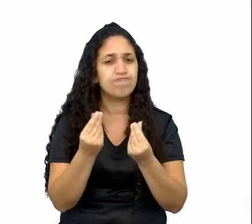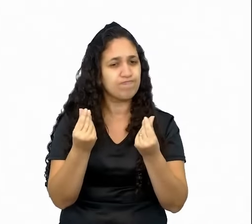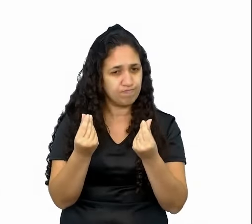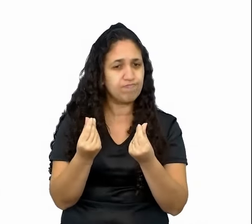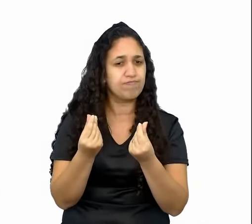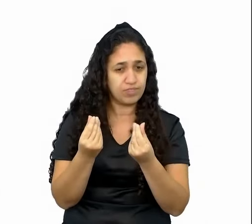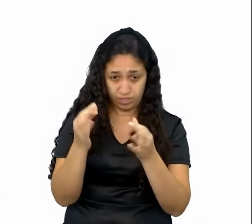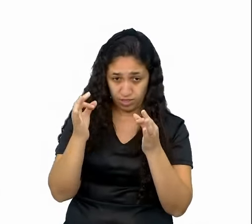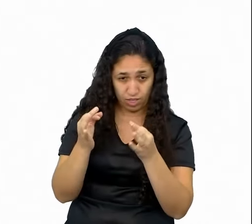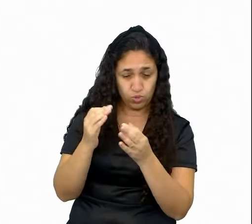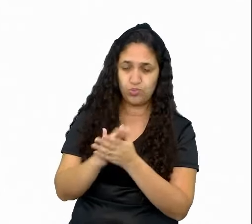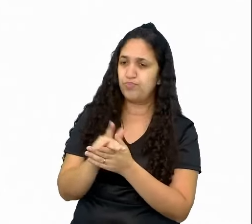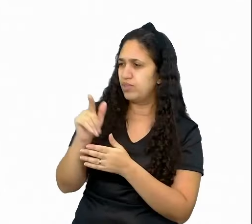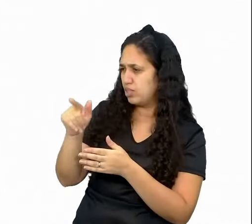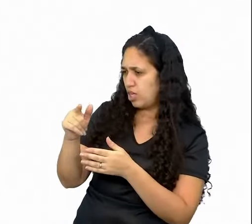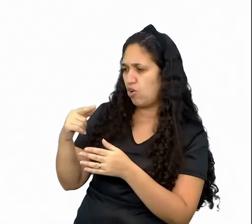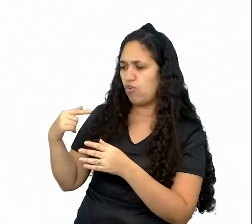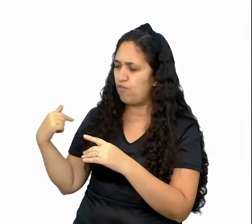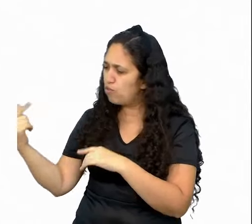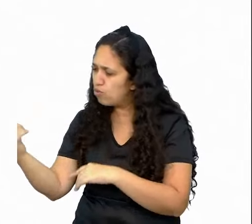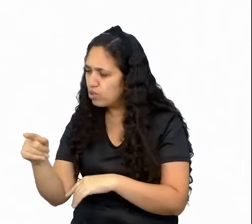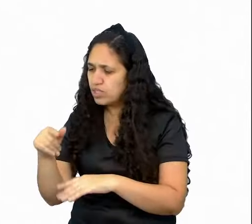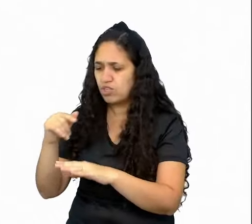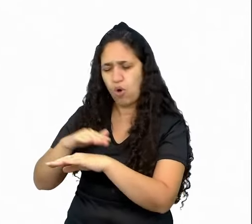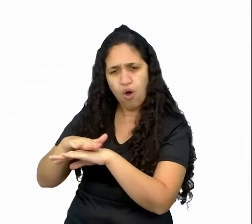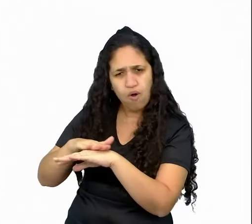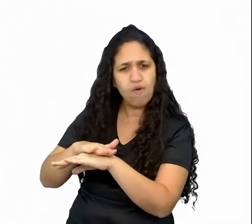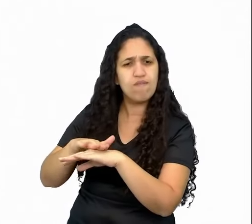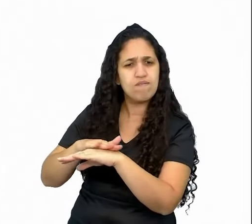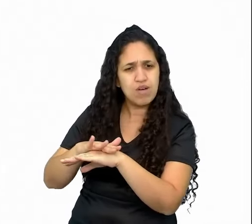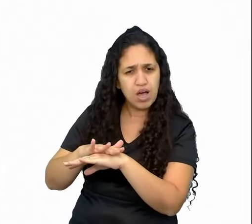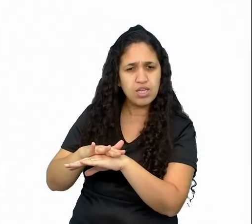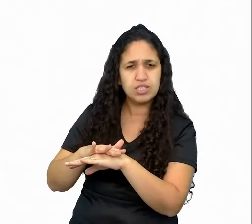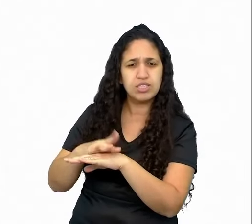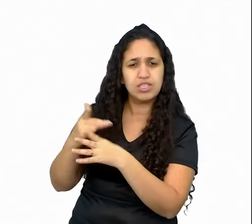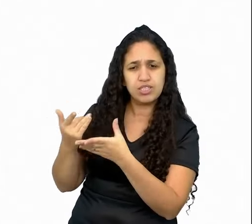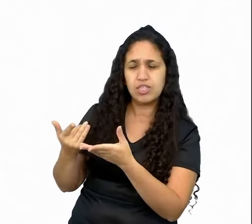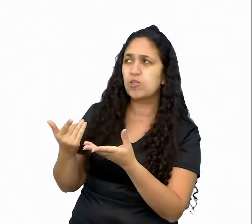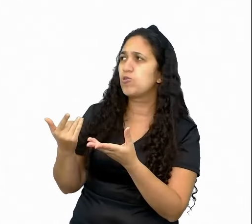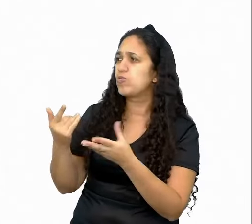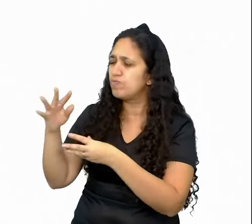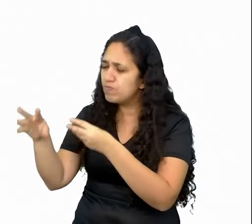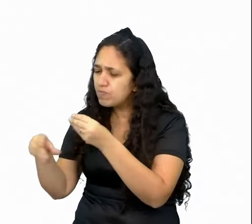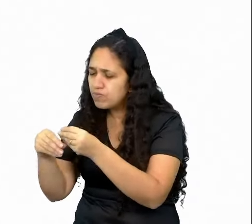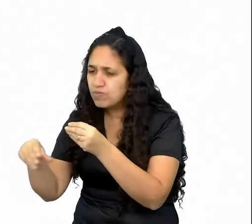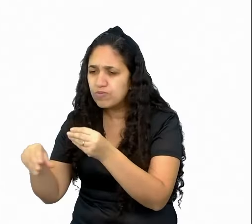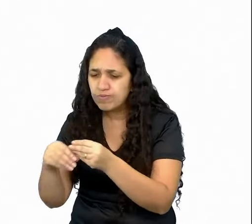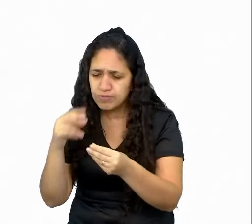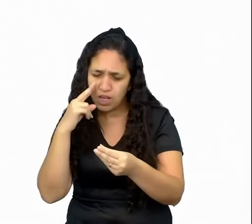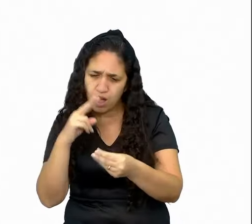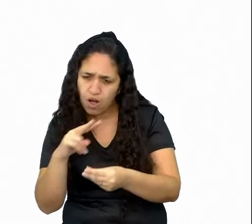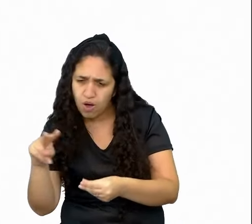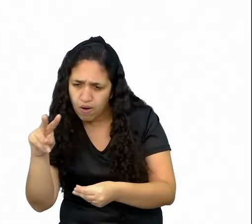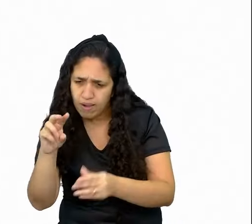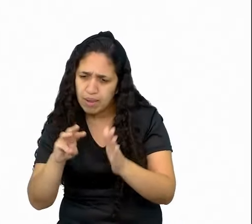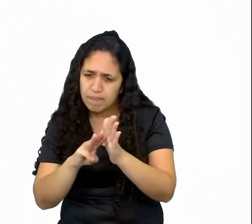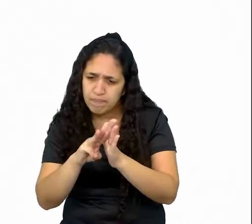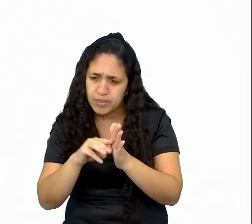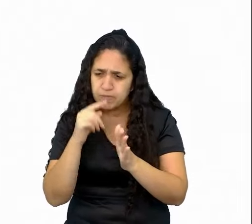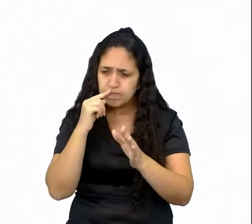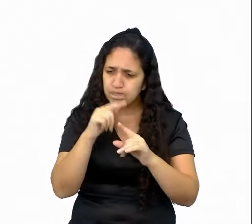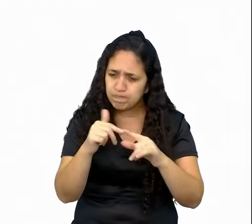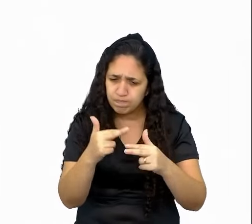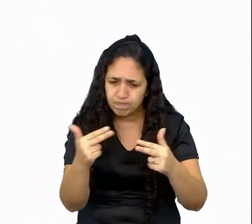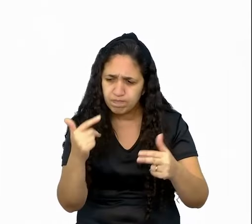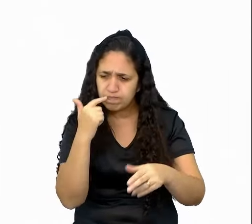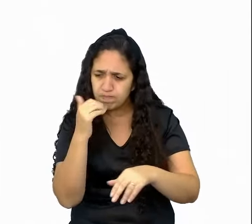tá certo? Conversem com os vossos pares e agreguem o que vocês tiverem, olhem qual metodologia, quais são os recursos que vocês têm,